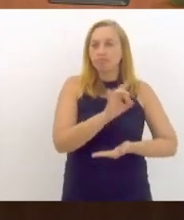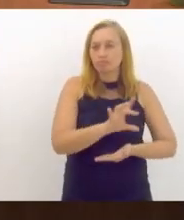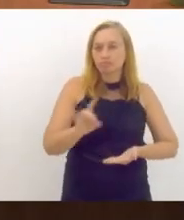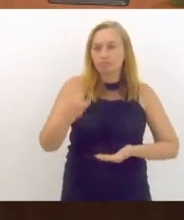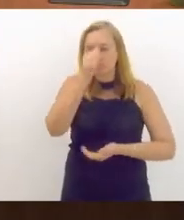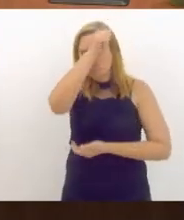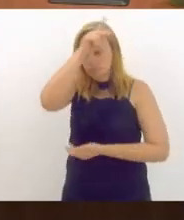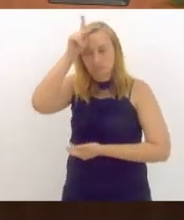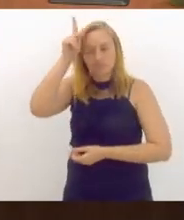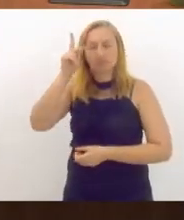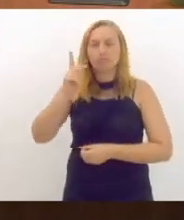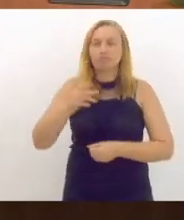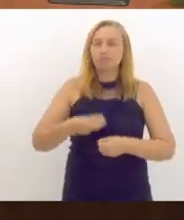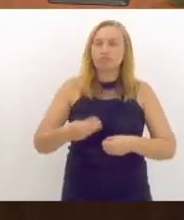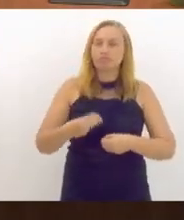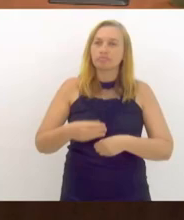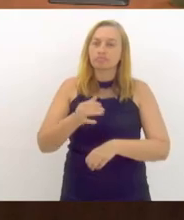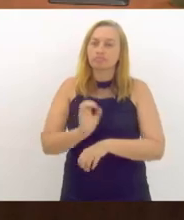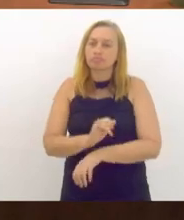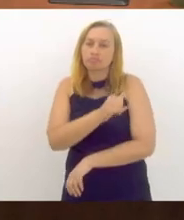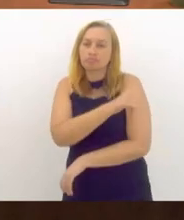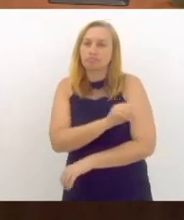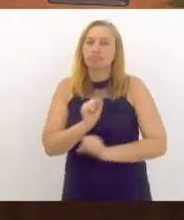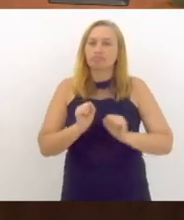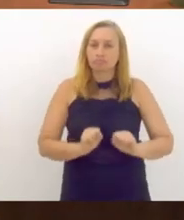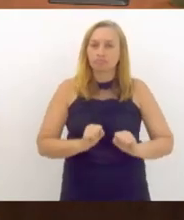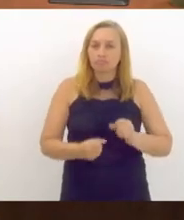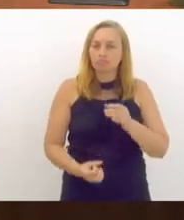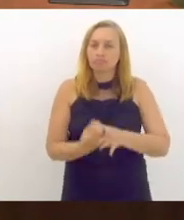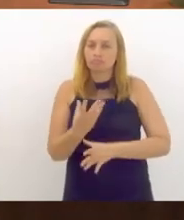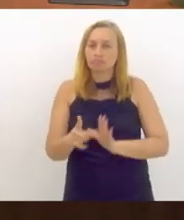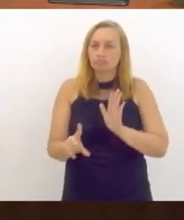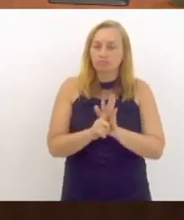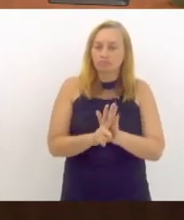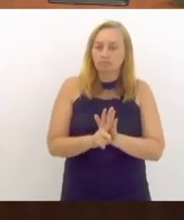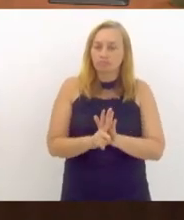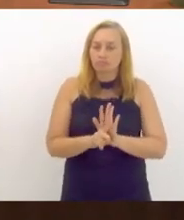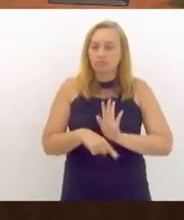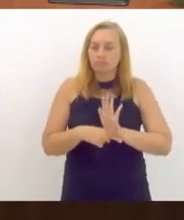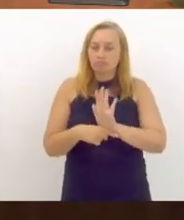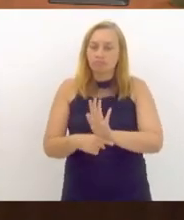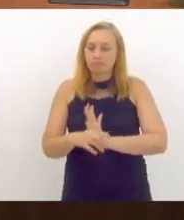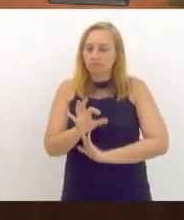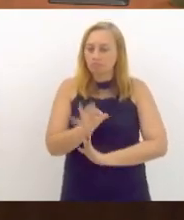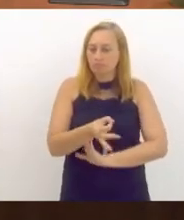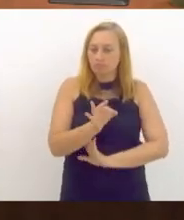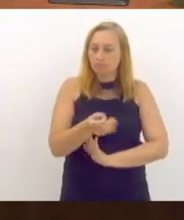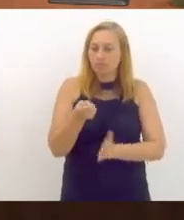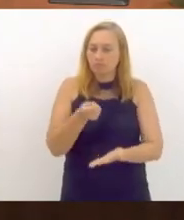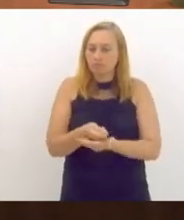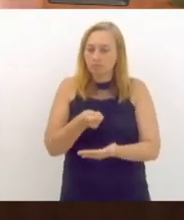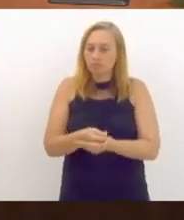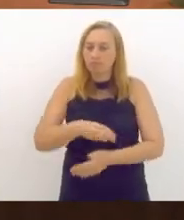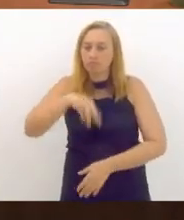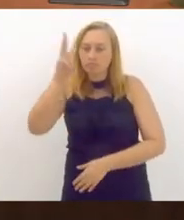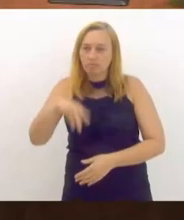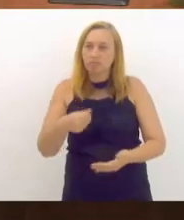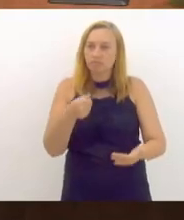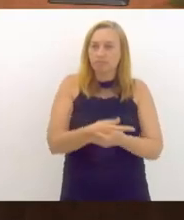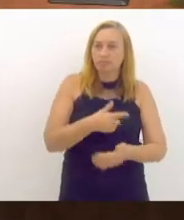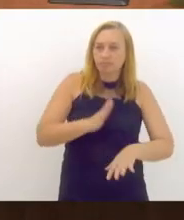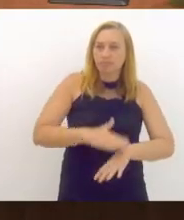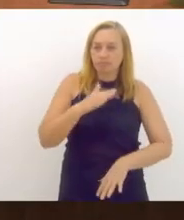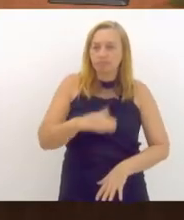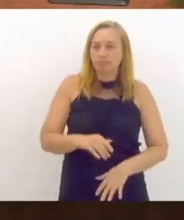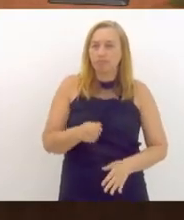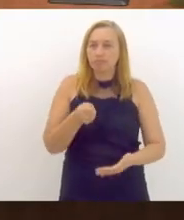dos municípios do Estado do Rio de Janeiro para que a gente possa criar uma legislação a beneficiar e, de fato, cobrar quem paga mais e